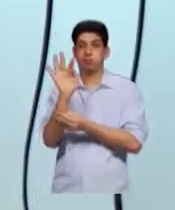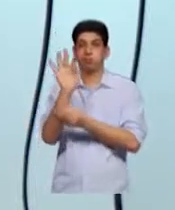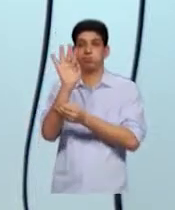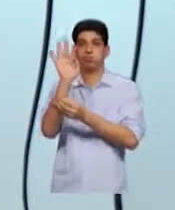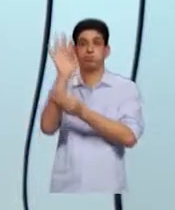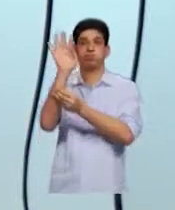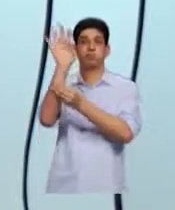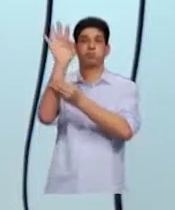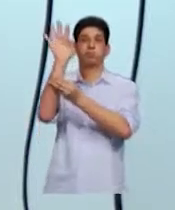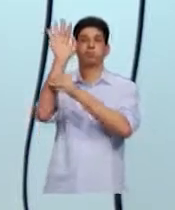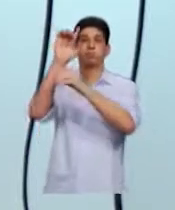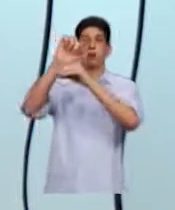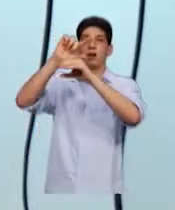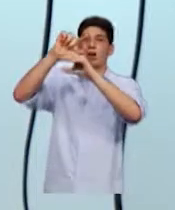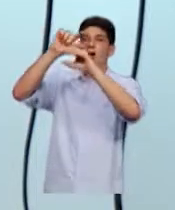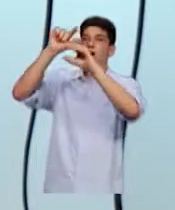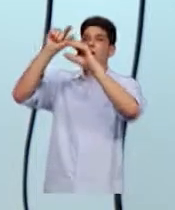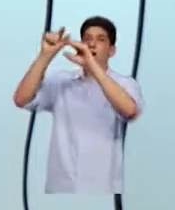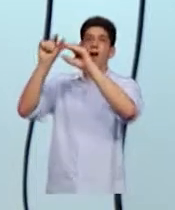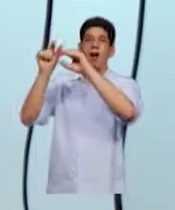vai fazer com que